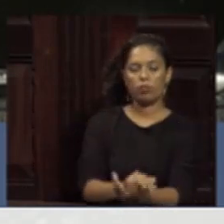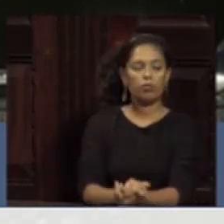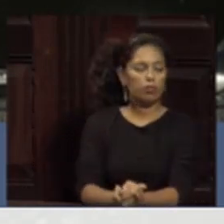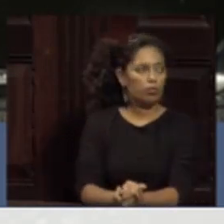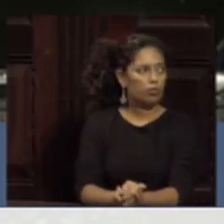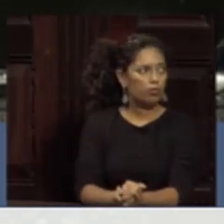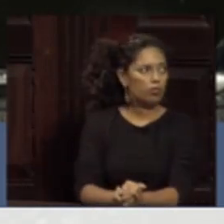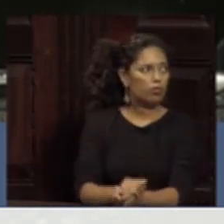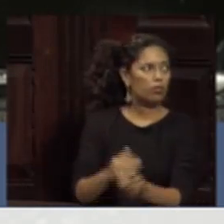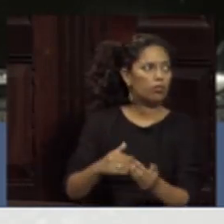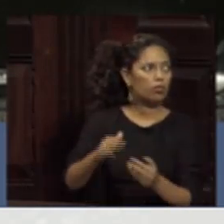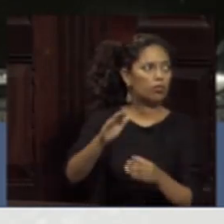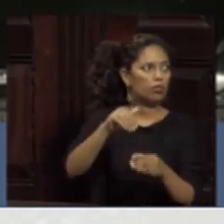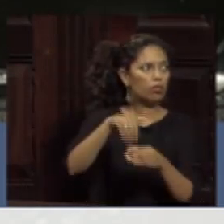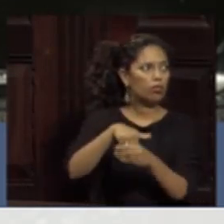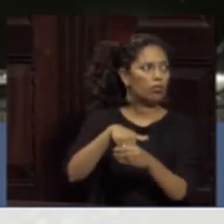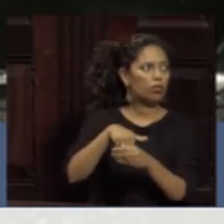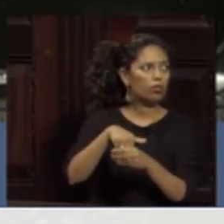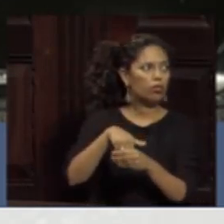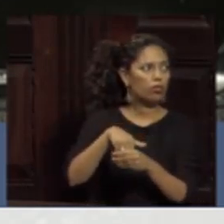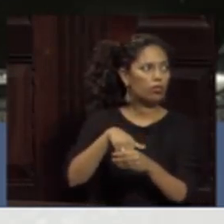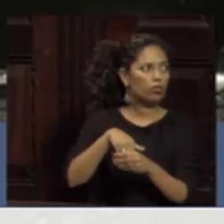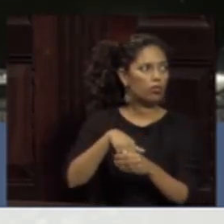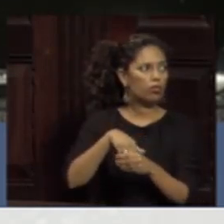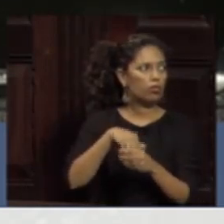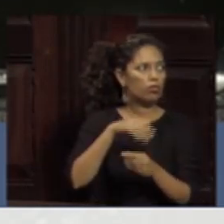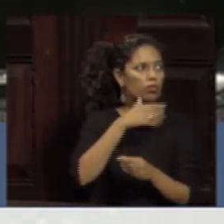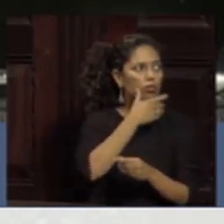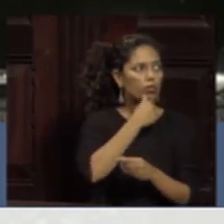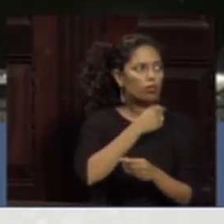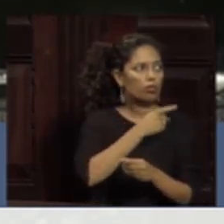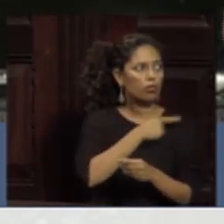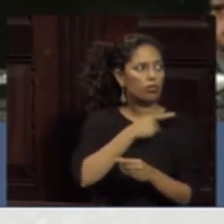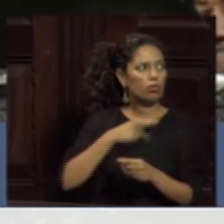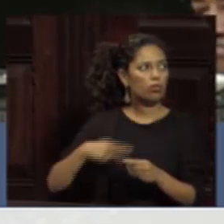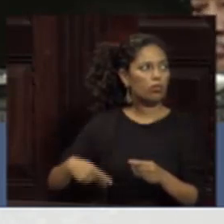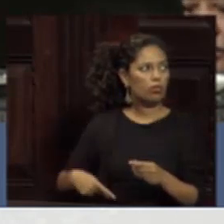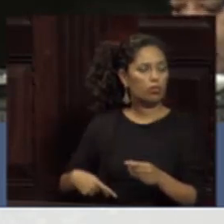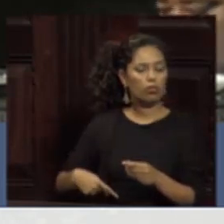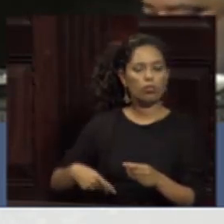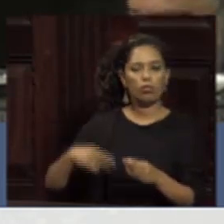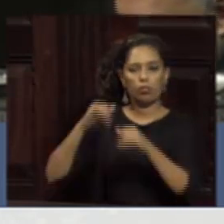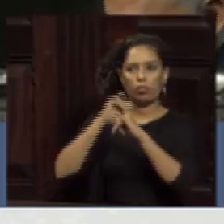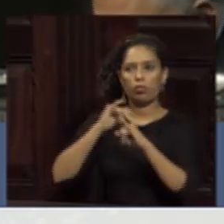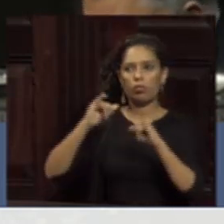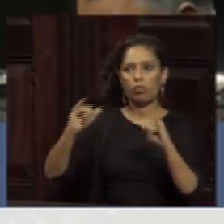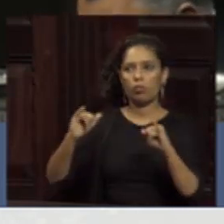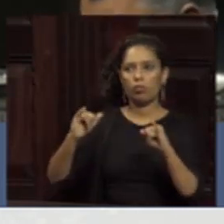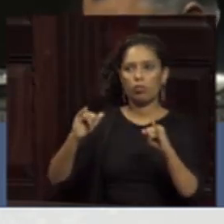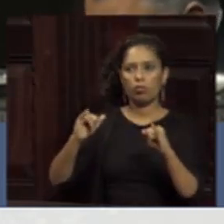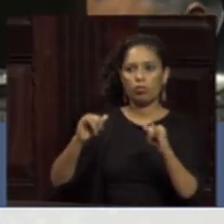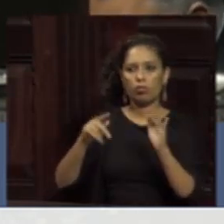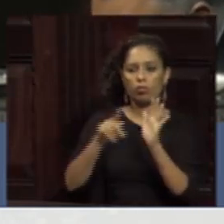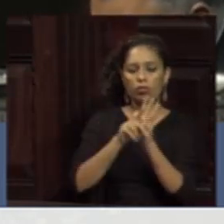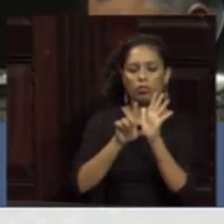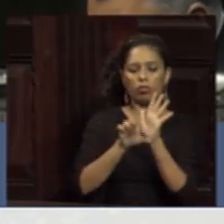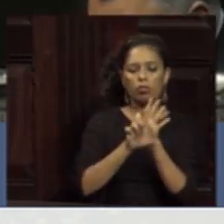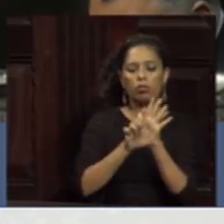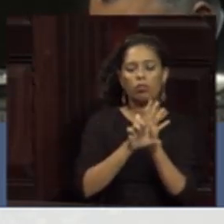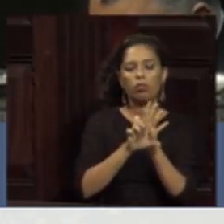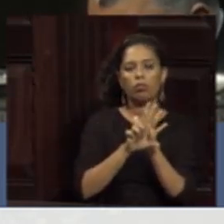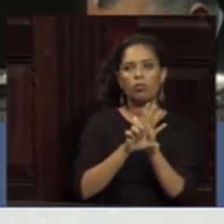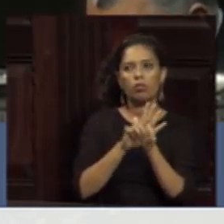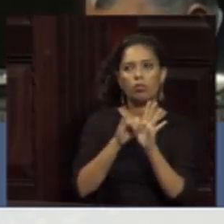discussão. Em votação. Senhores que aprovam nessa comissão, aprovado em primeiro, retorna em segunda.